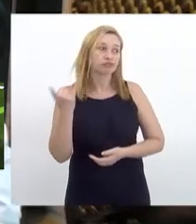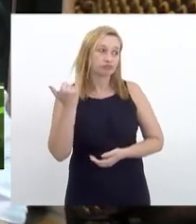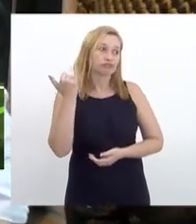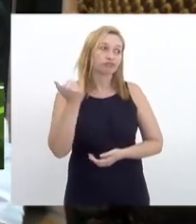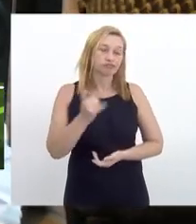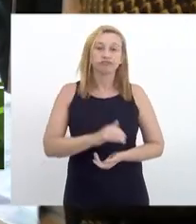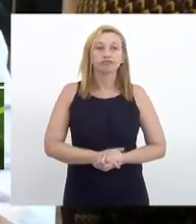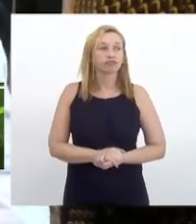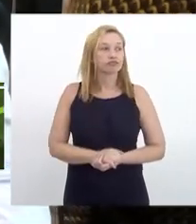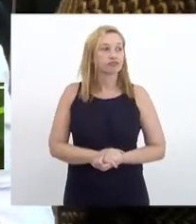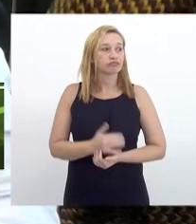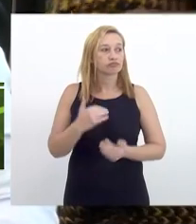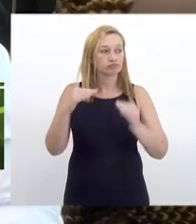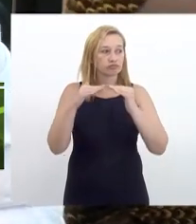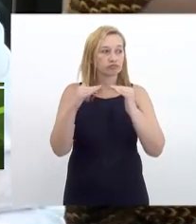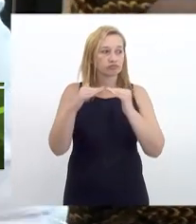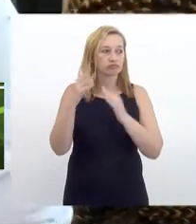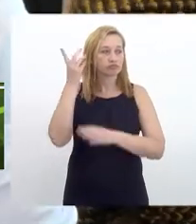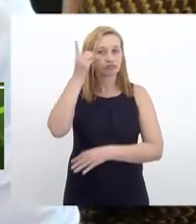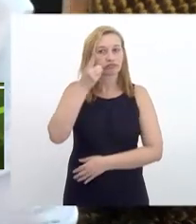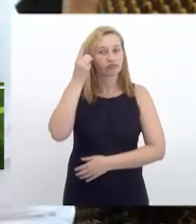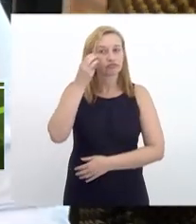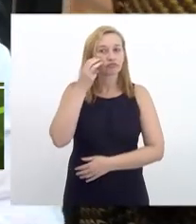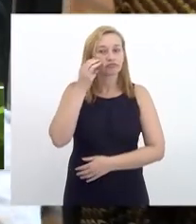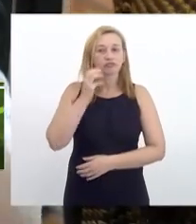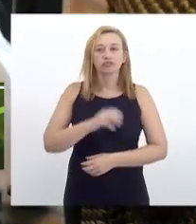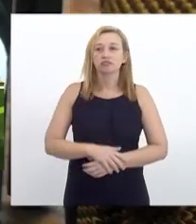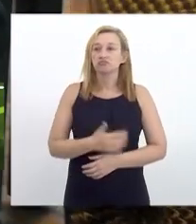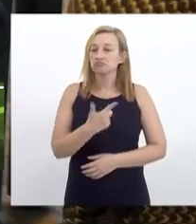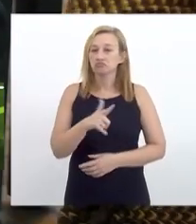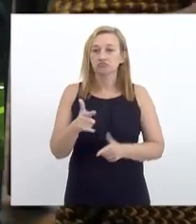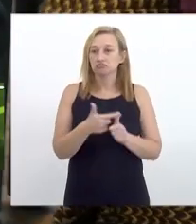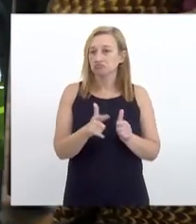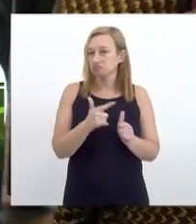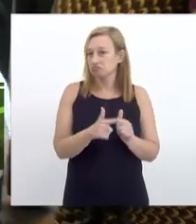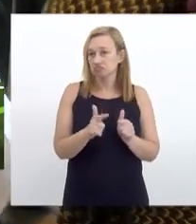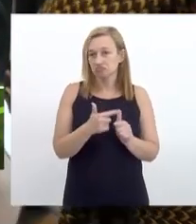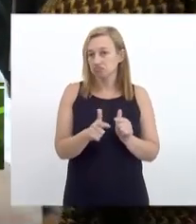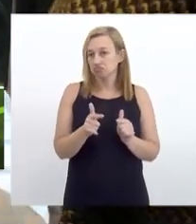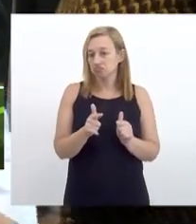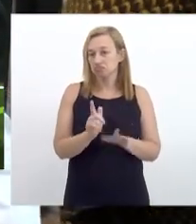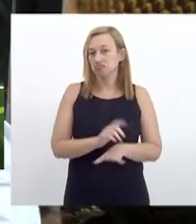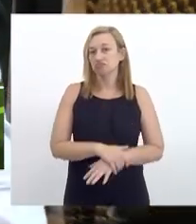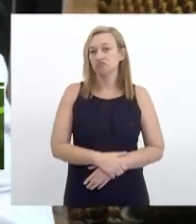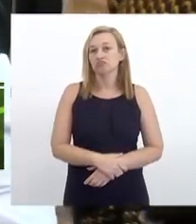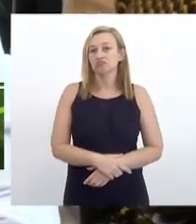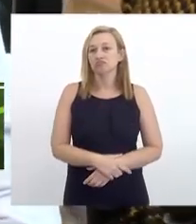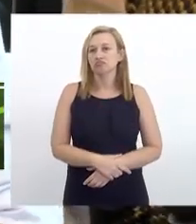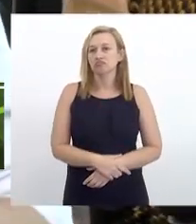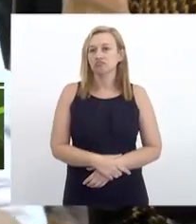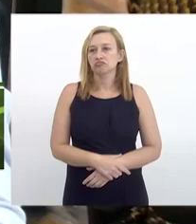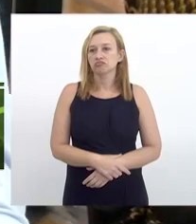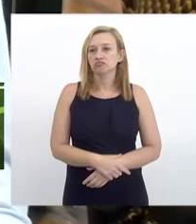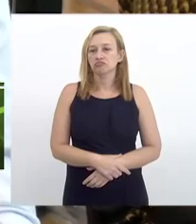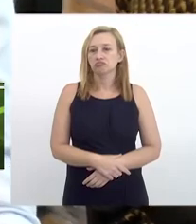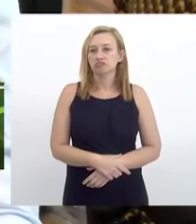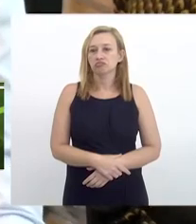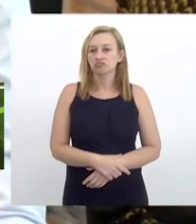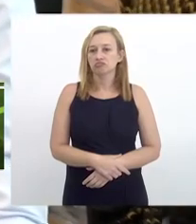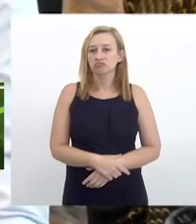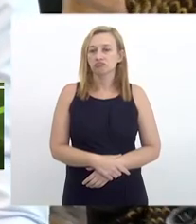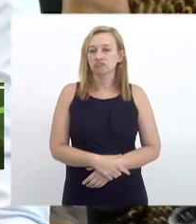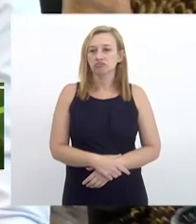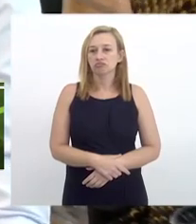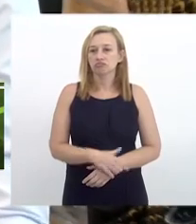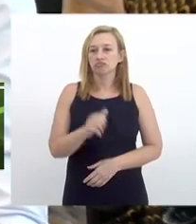Eu concordo Com o deputado Valdeck De que não tem Nenhum problema Na gente ter Um adicional Como era o